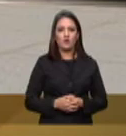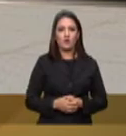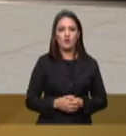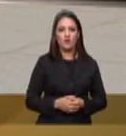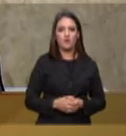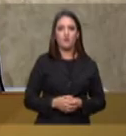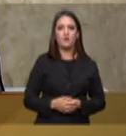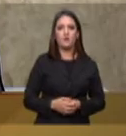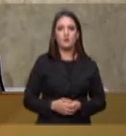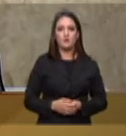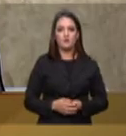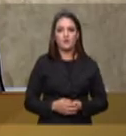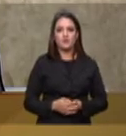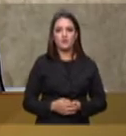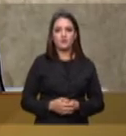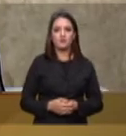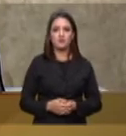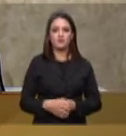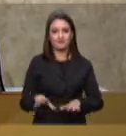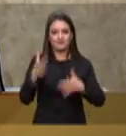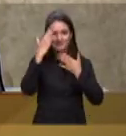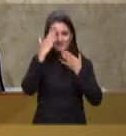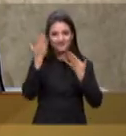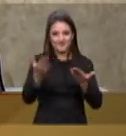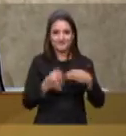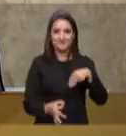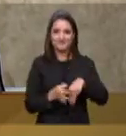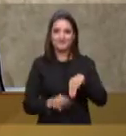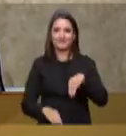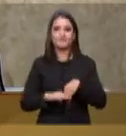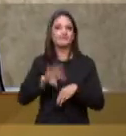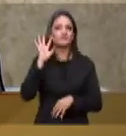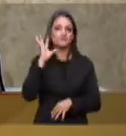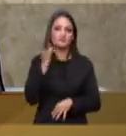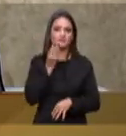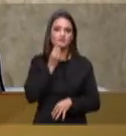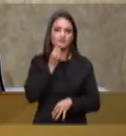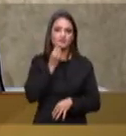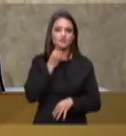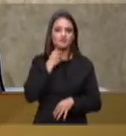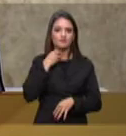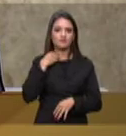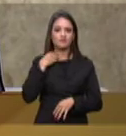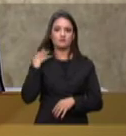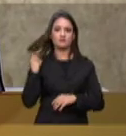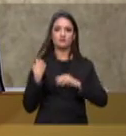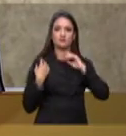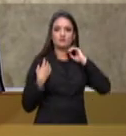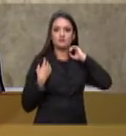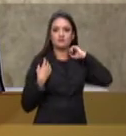atenção. Muito obrigado, ministro Dias Toffoli. E nós